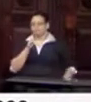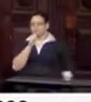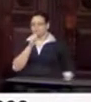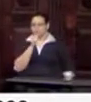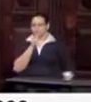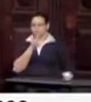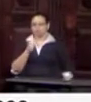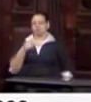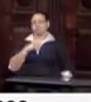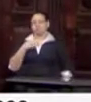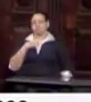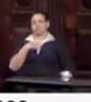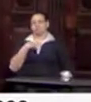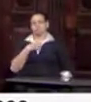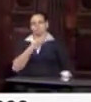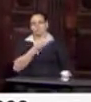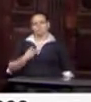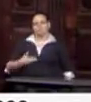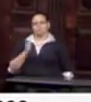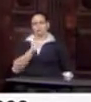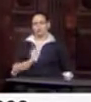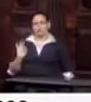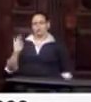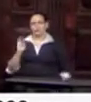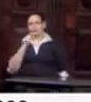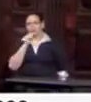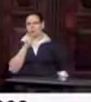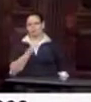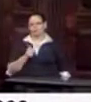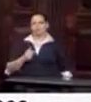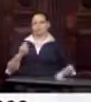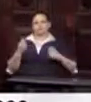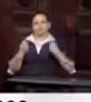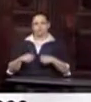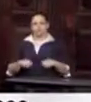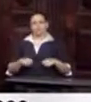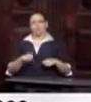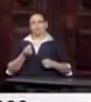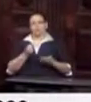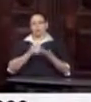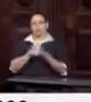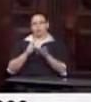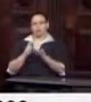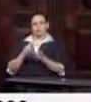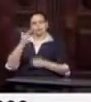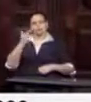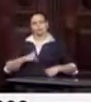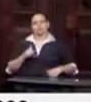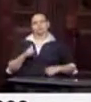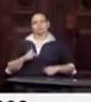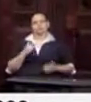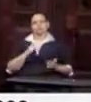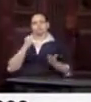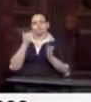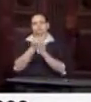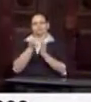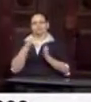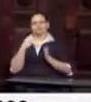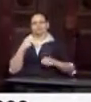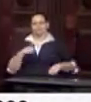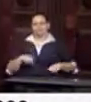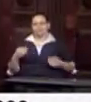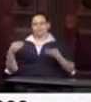a sensibilidade do governo federal, sem a possibilidade de recursos extraordinários chegarem no Rio de Janeiro,